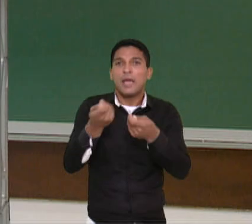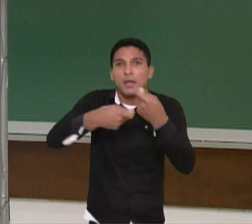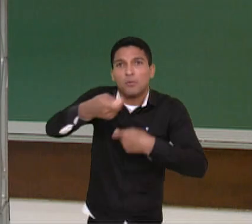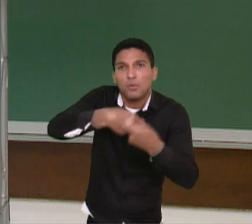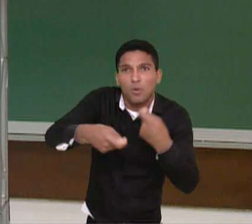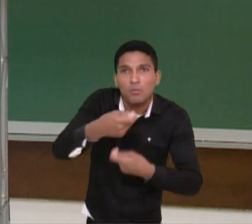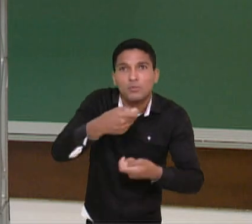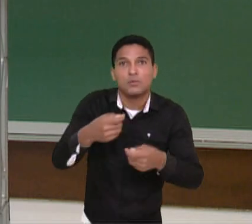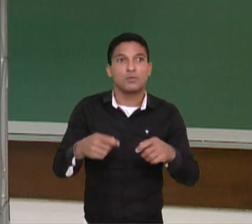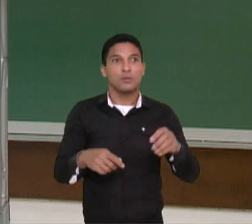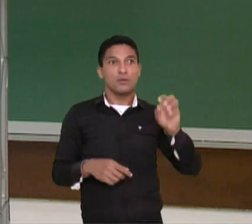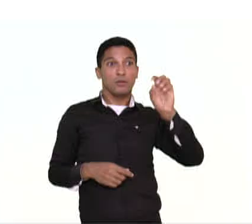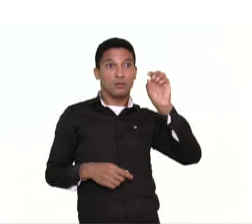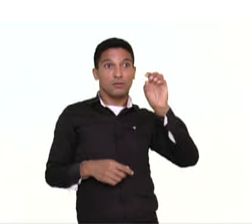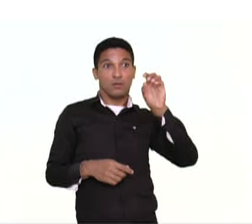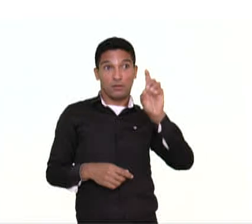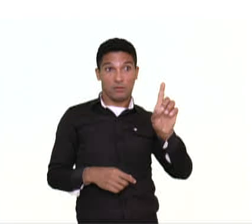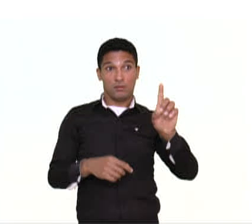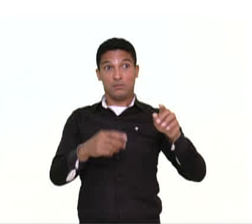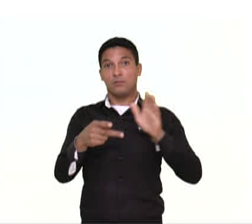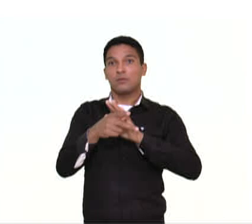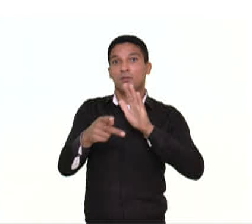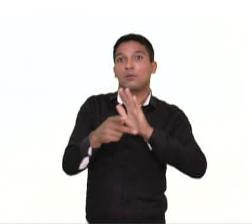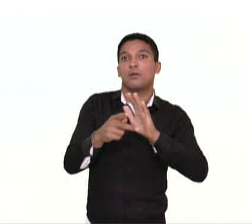Tempo para vocês, nós já voltamos.